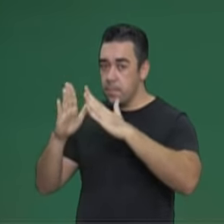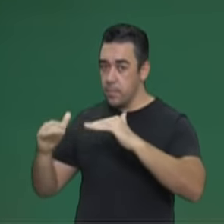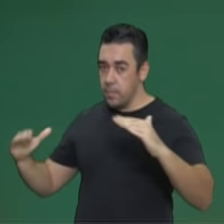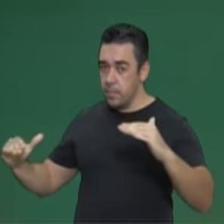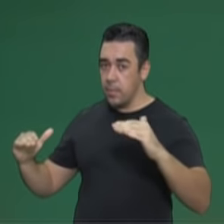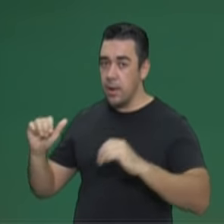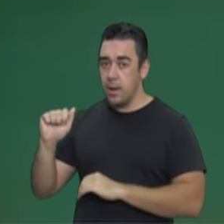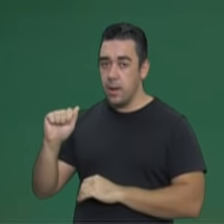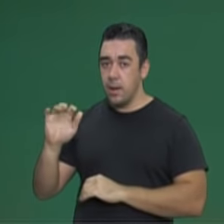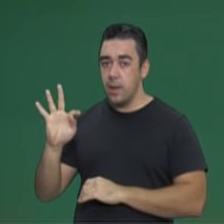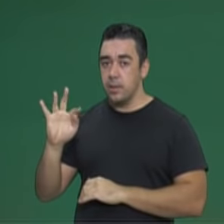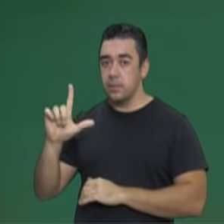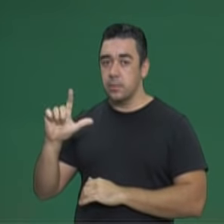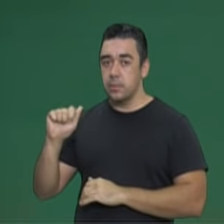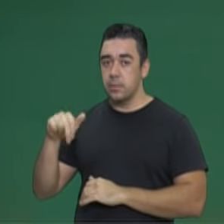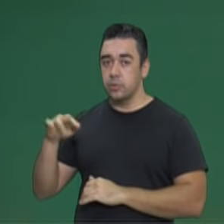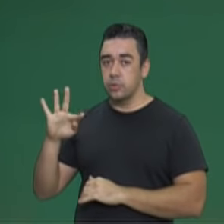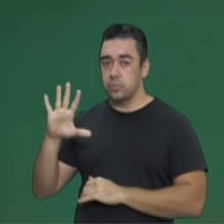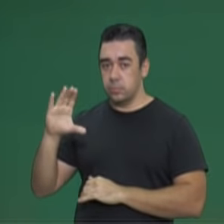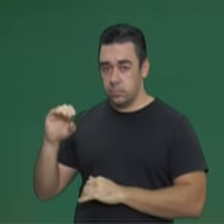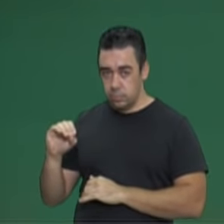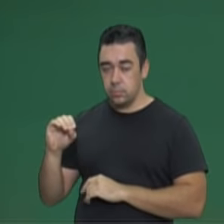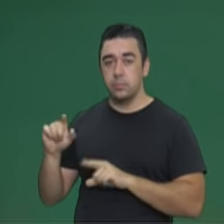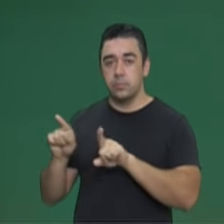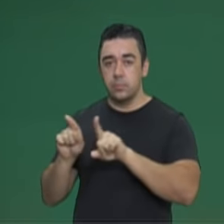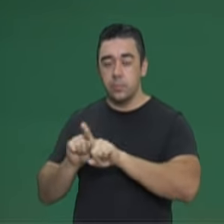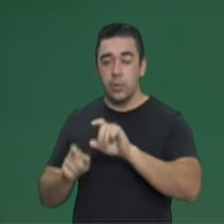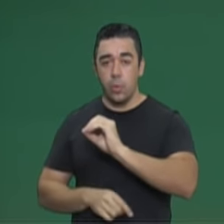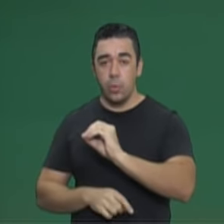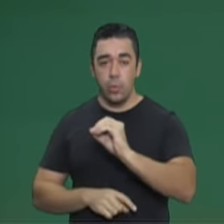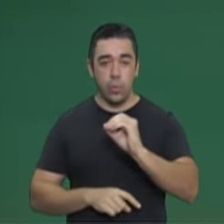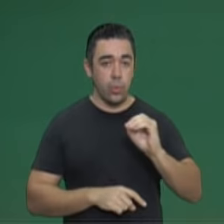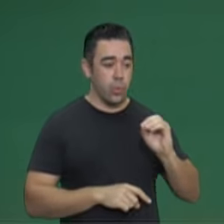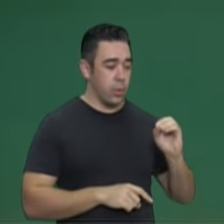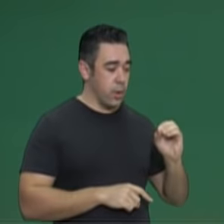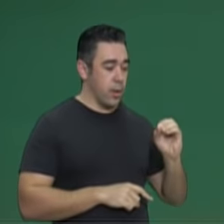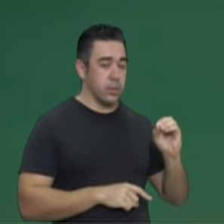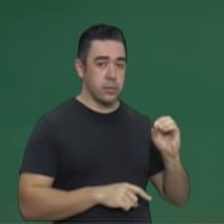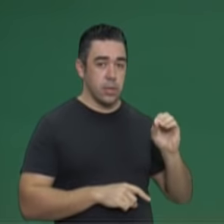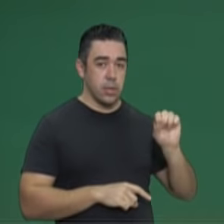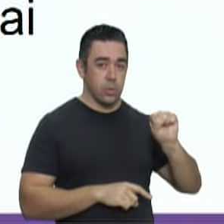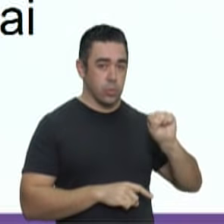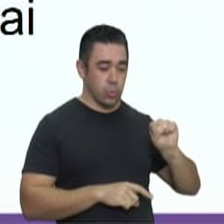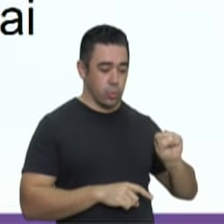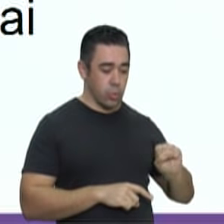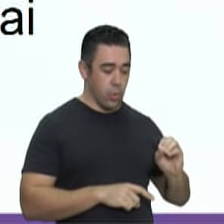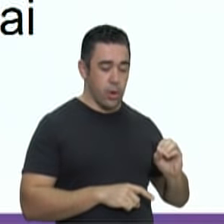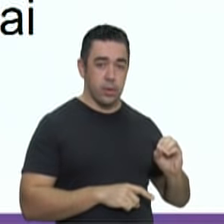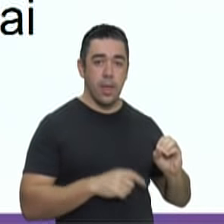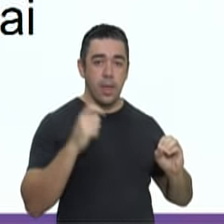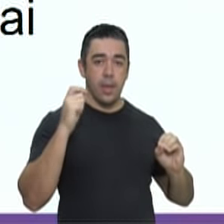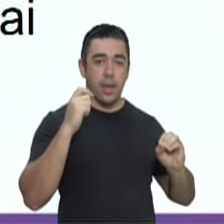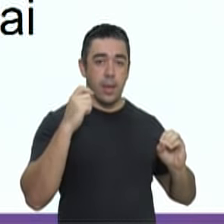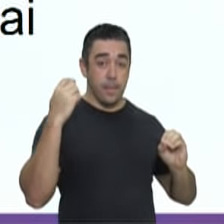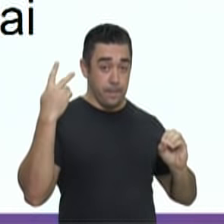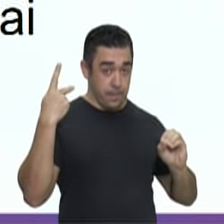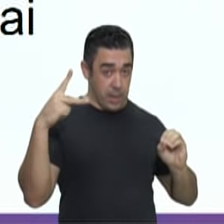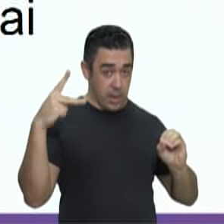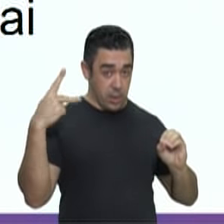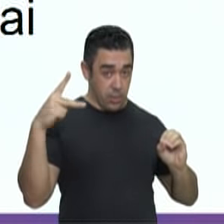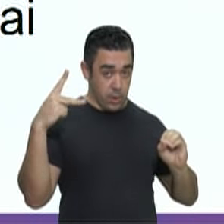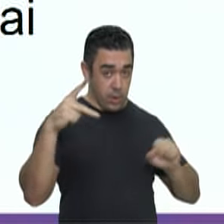vai banhar o estado do Paraná, e na porção oeste e sudoeste nós temos Paraguai e Argentina, que são